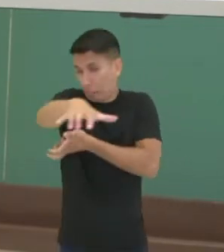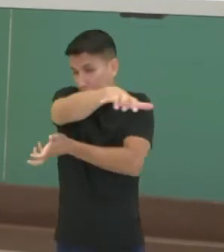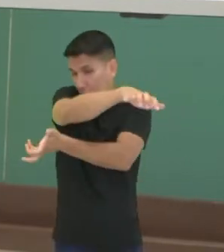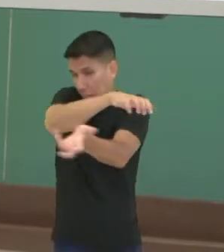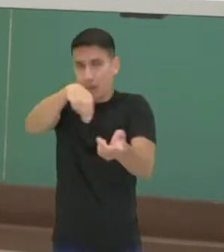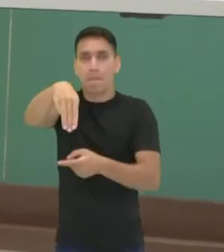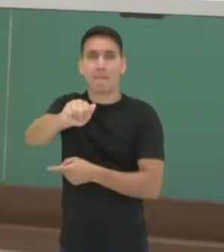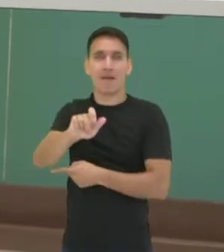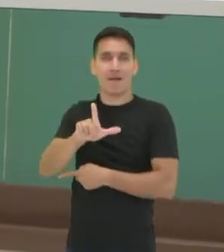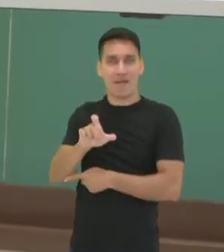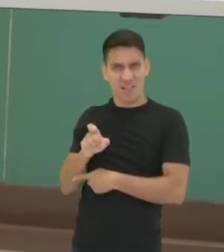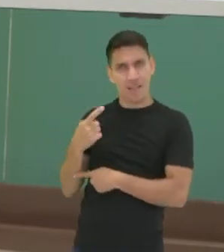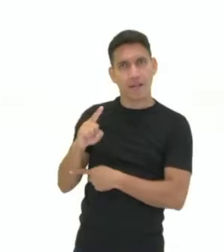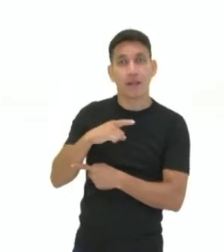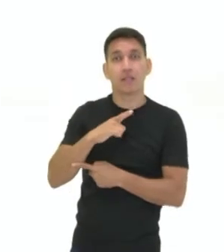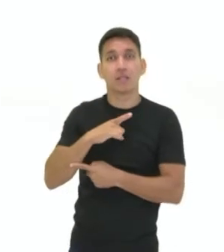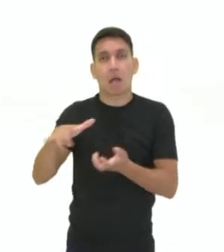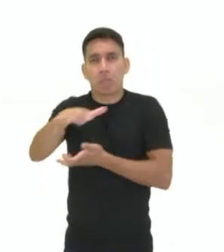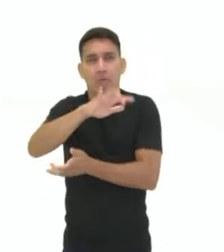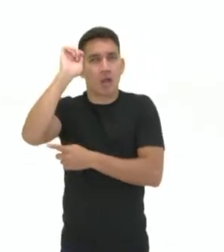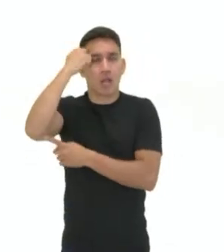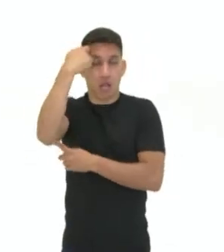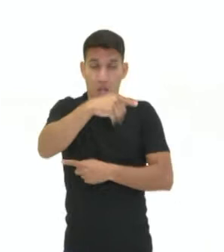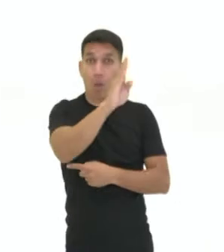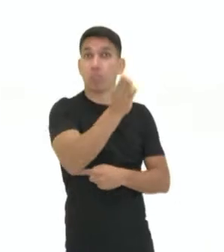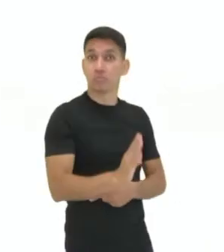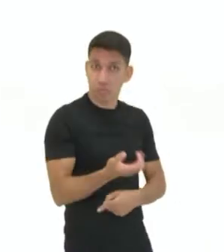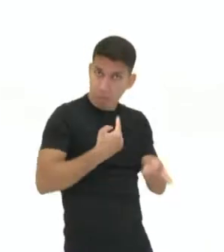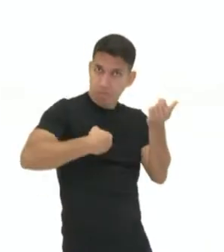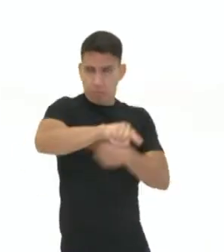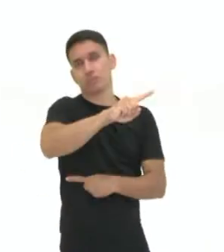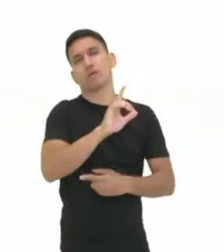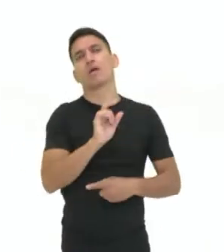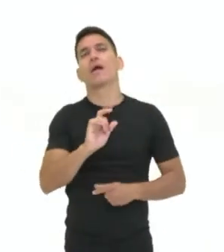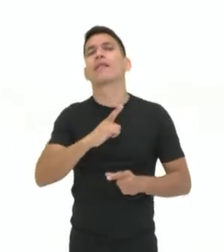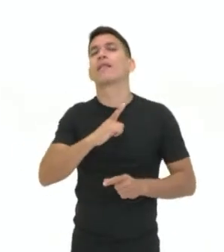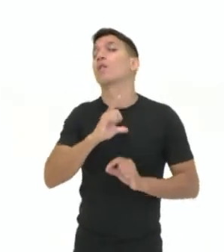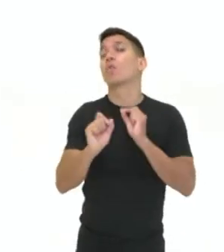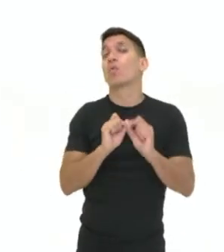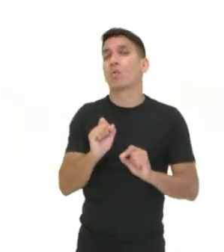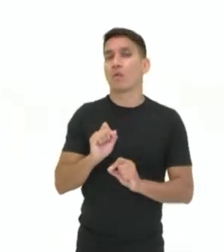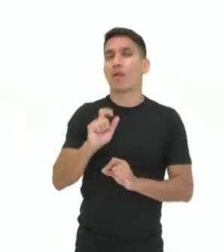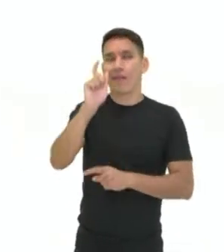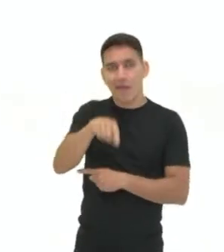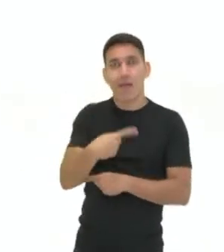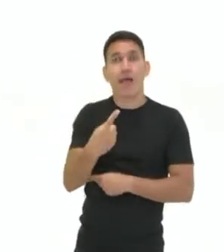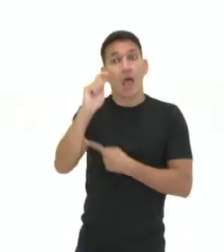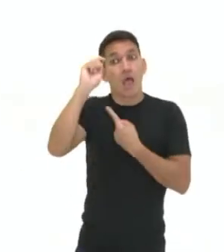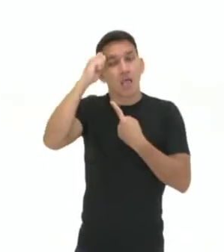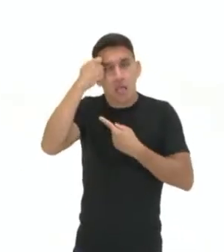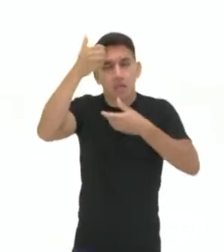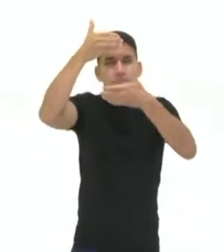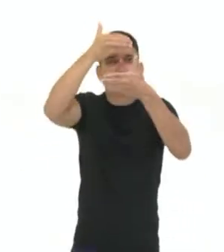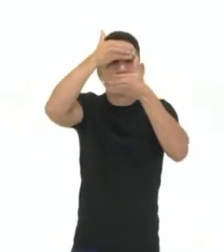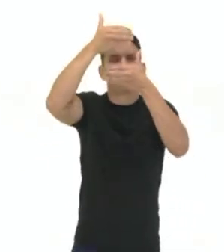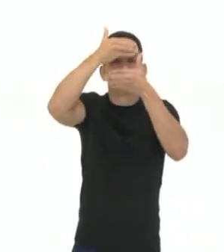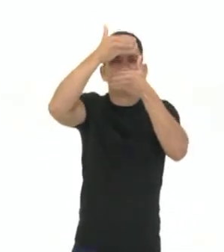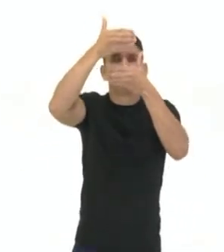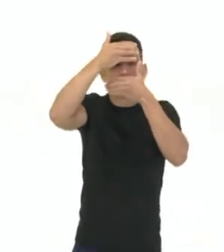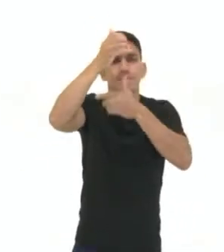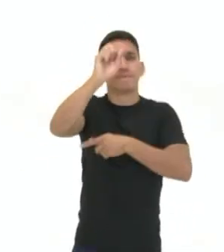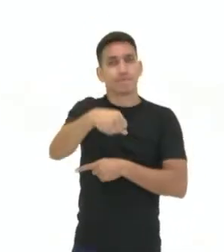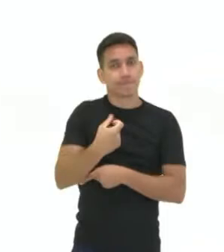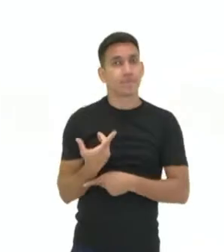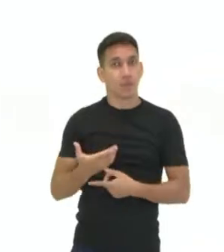malês, uma revolução feita pelos negros no Brasil, os malês eram negros muçulmanos. Eles eram